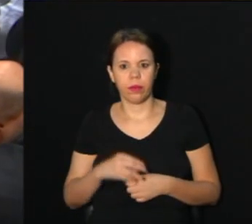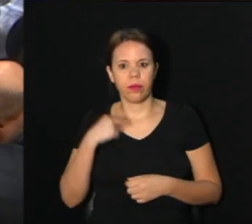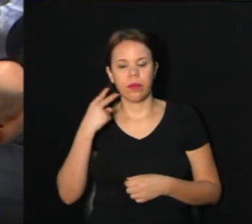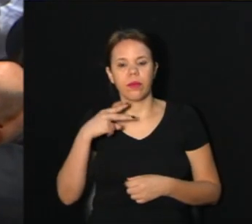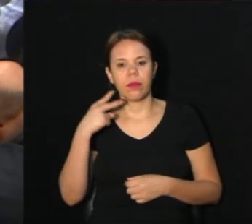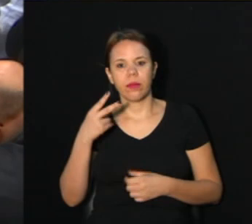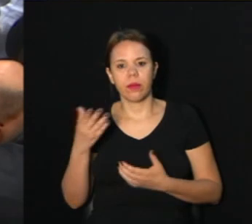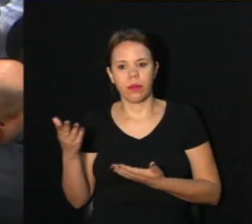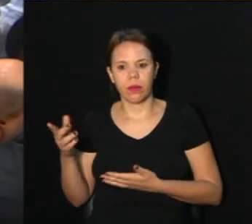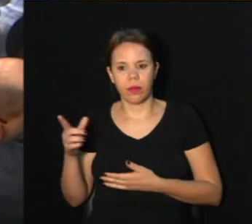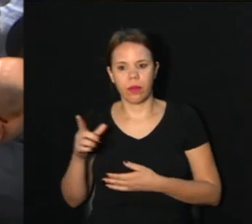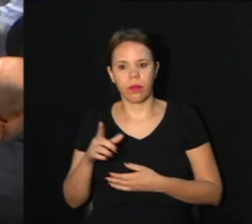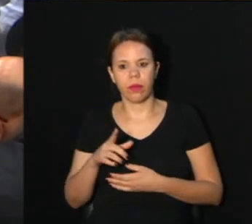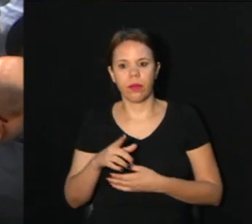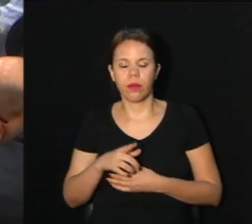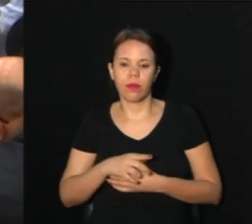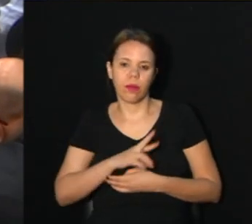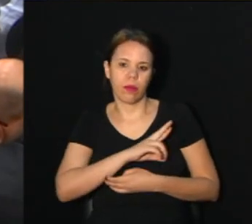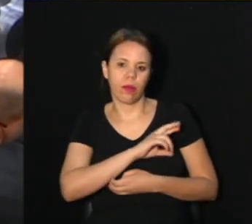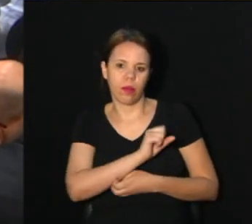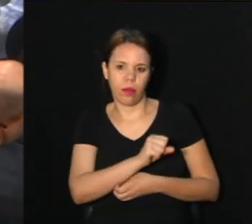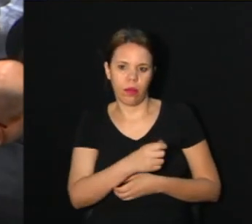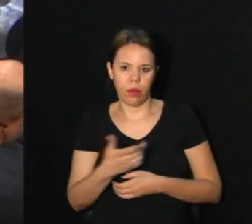então, Luiz Carlos Rossini.